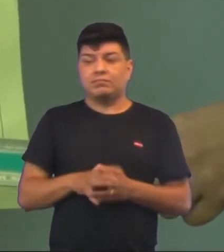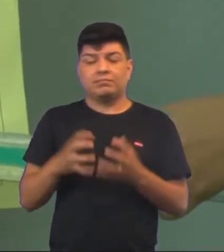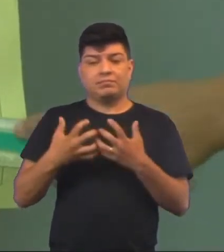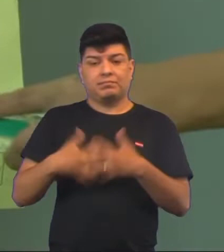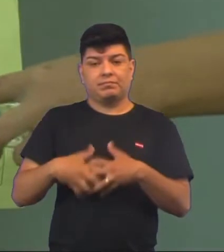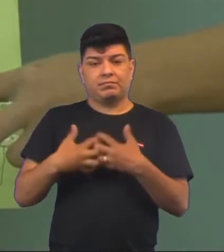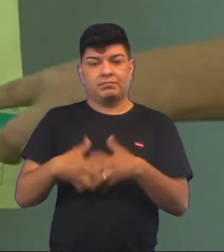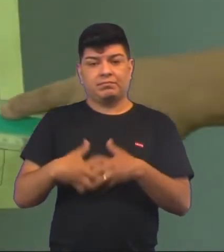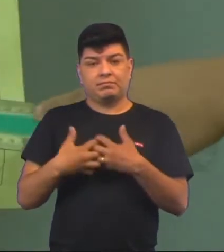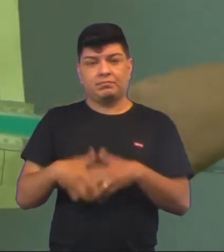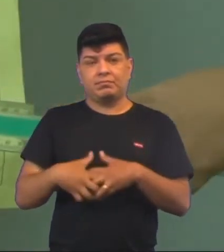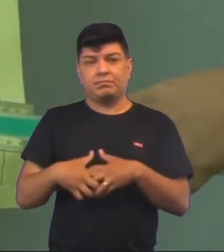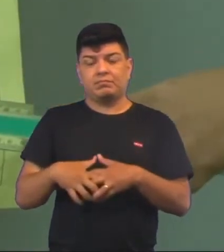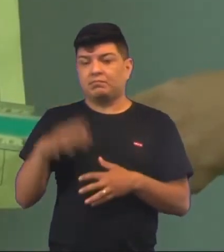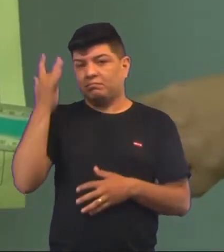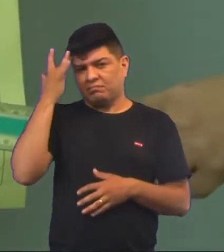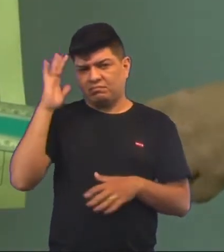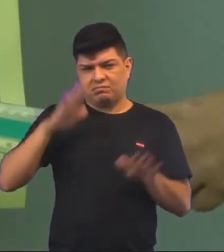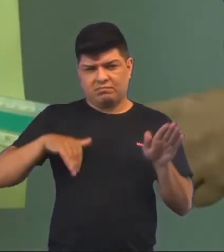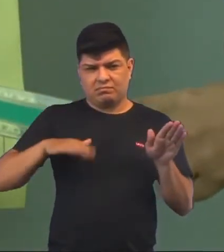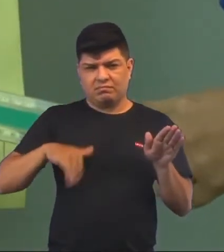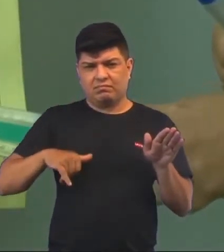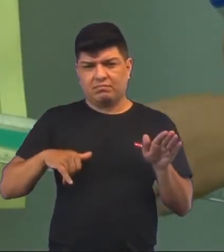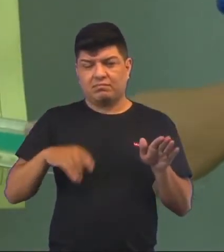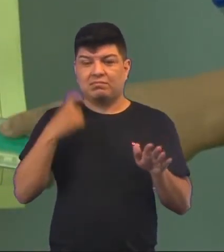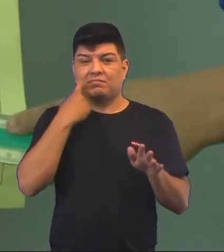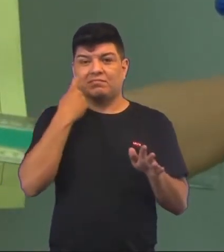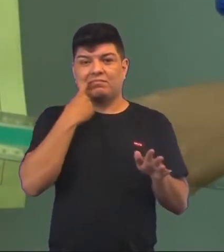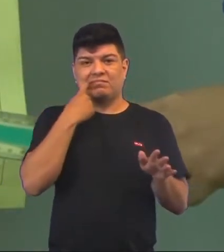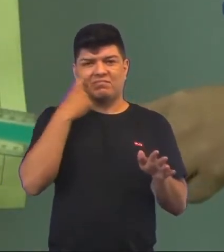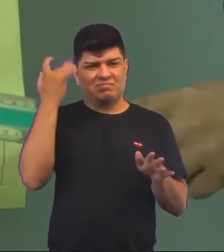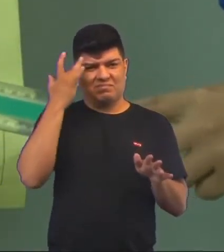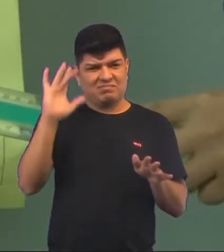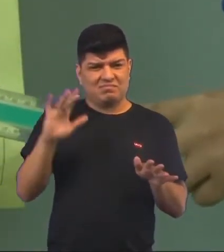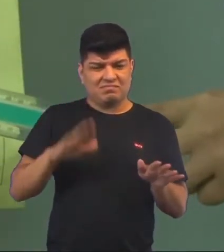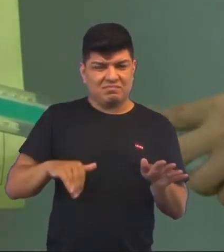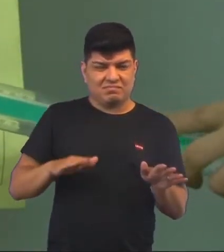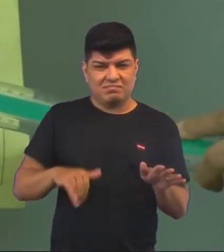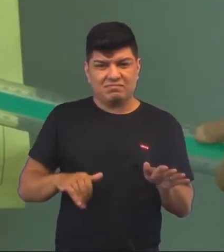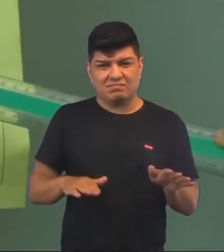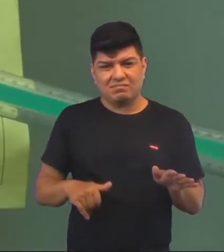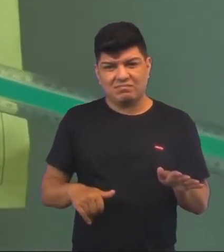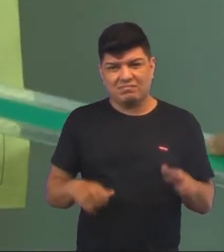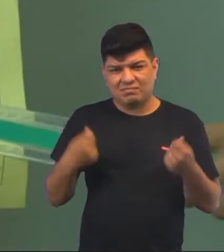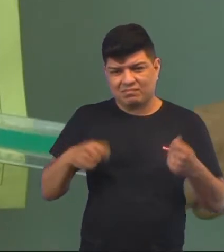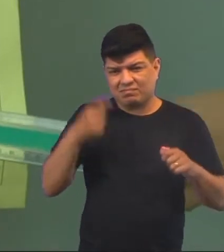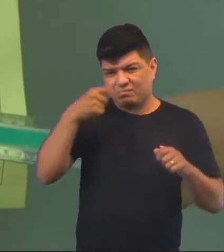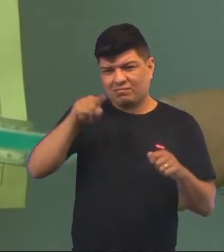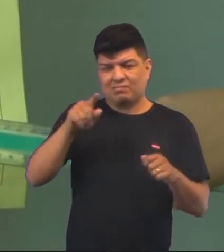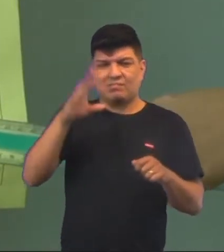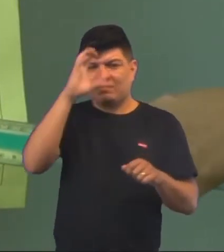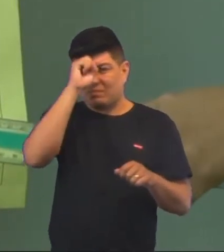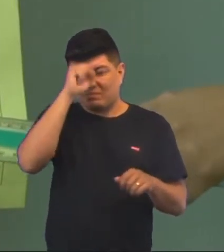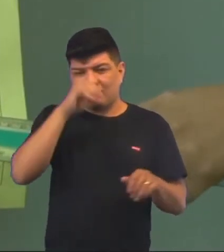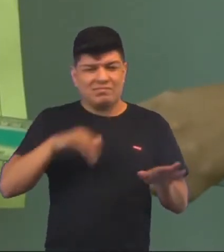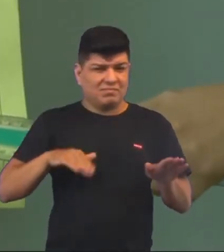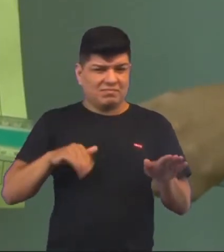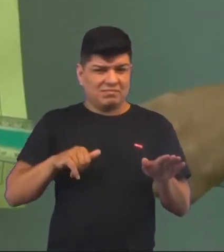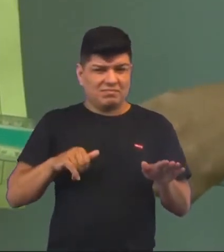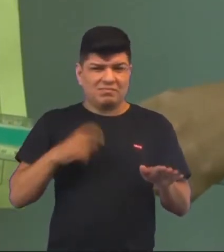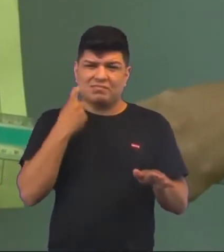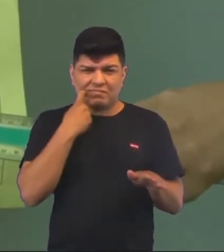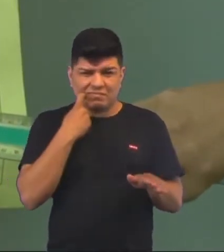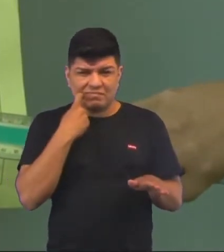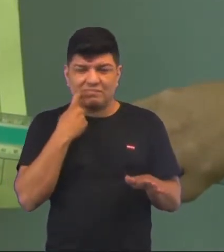se confunde. Ele não sabia nadar? Ele é um peixe-boi. Será que ele se levar para o centro de mamíferos para ele aprender a nadar?